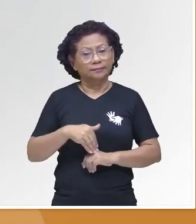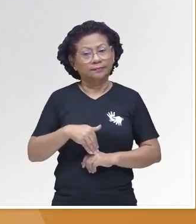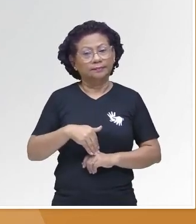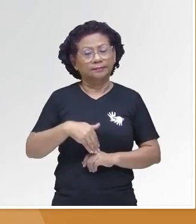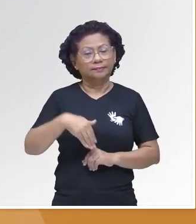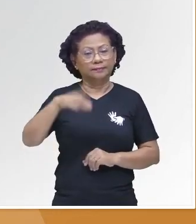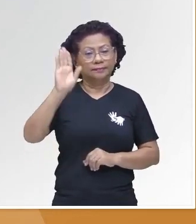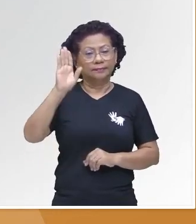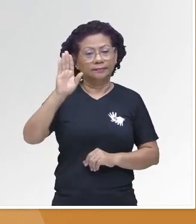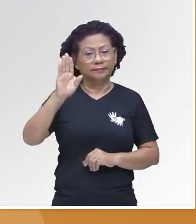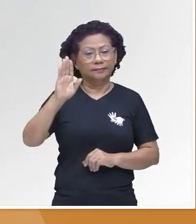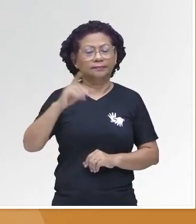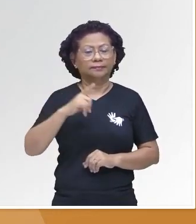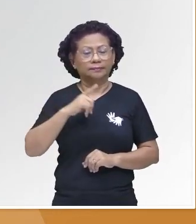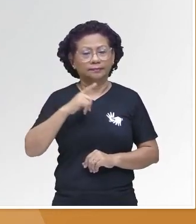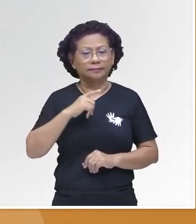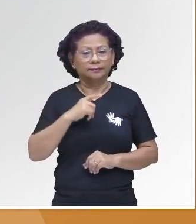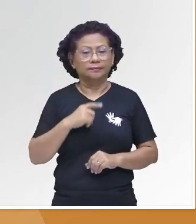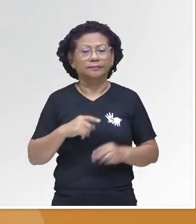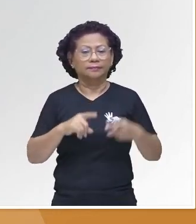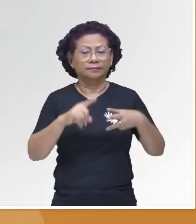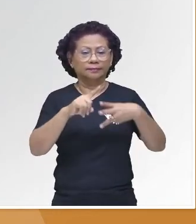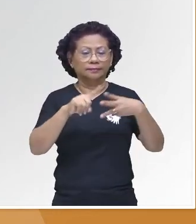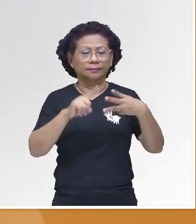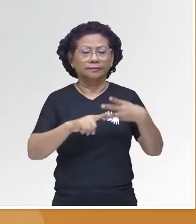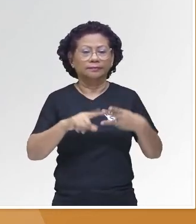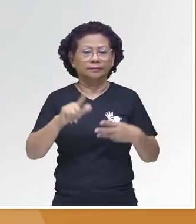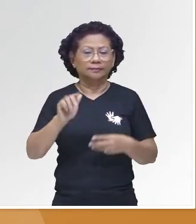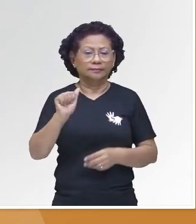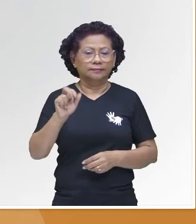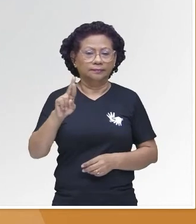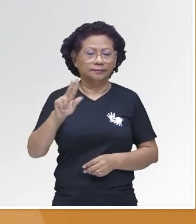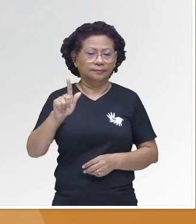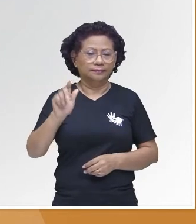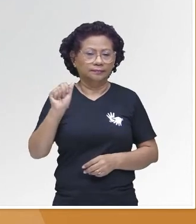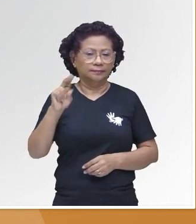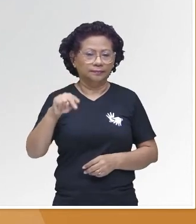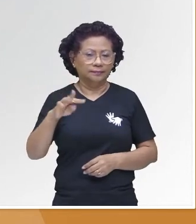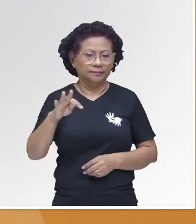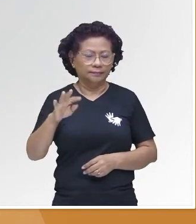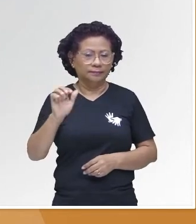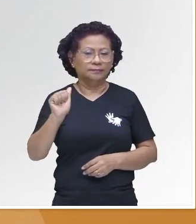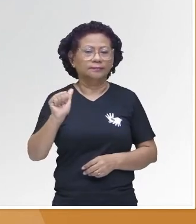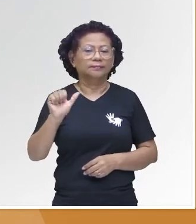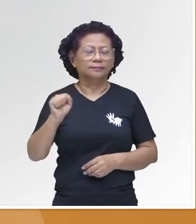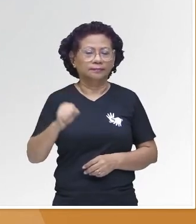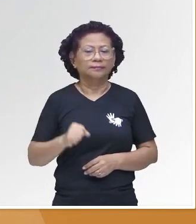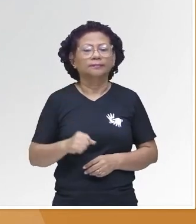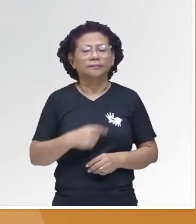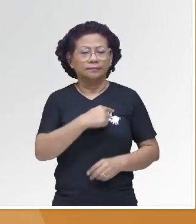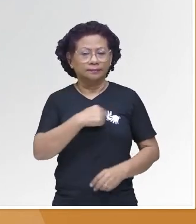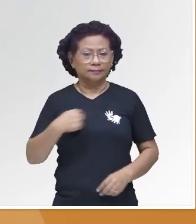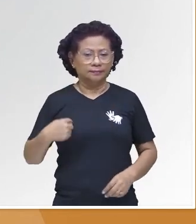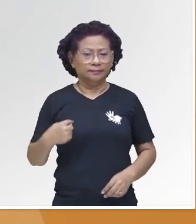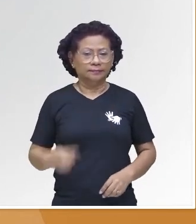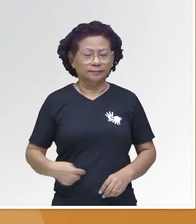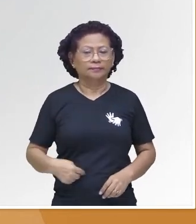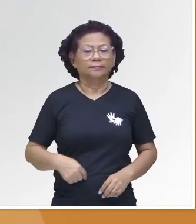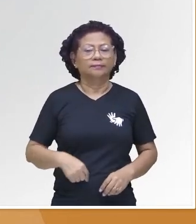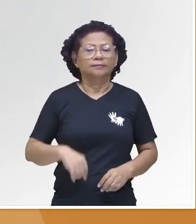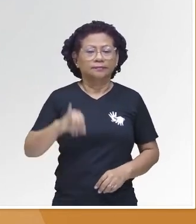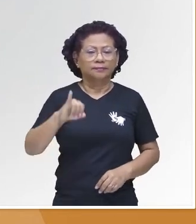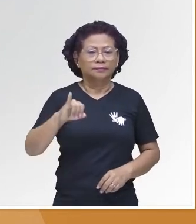Três Gargantas na China, Itaipu no Brasil, né? Chiluiodo na China, Guri